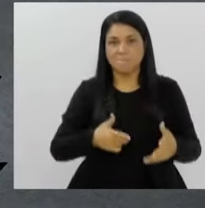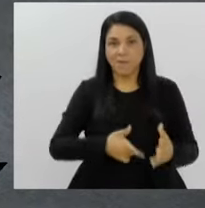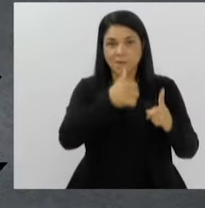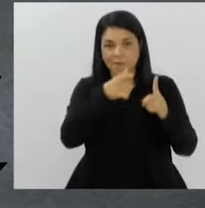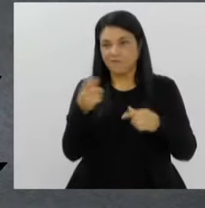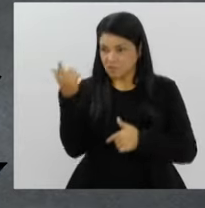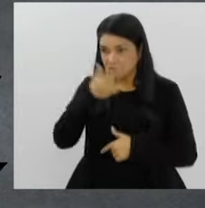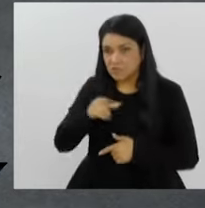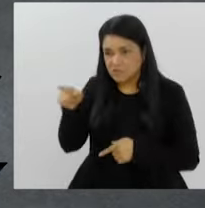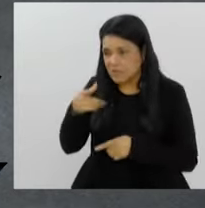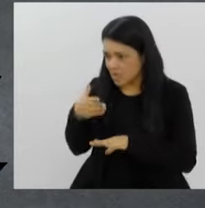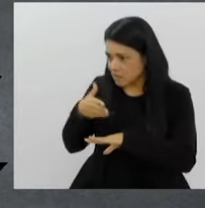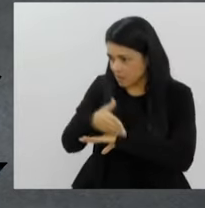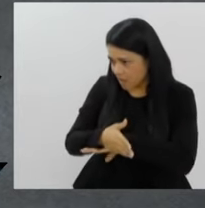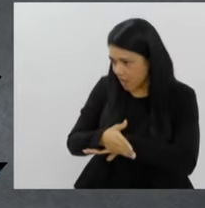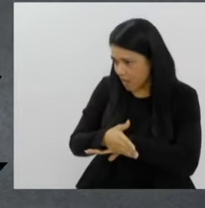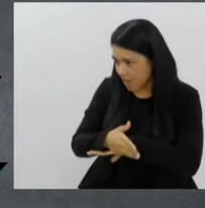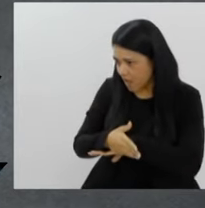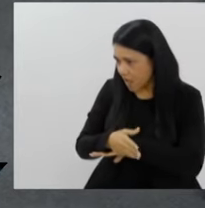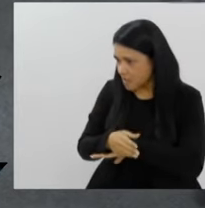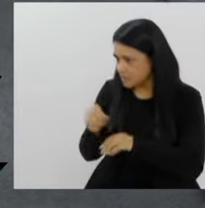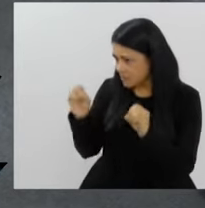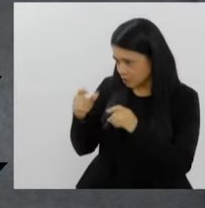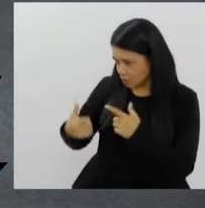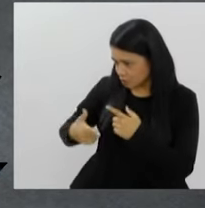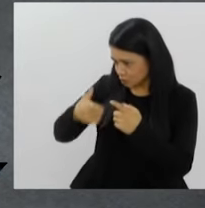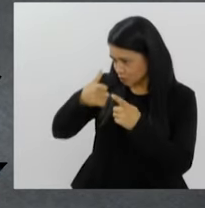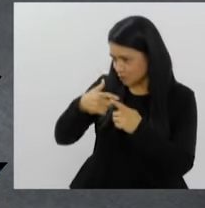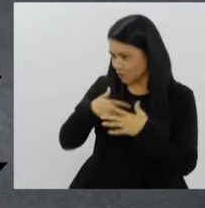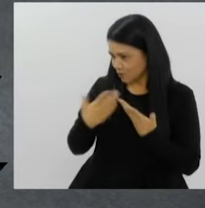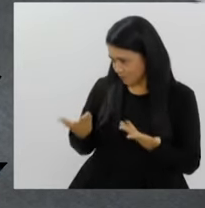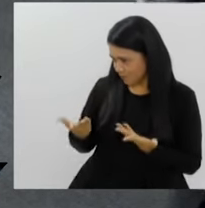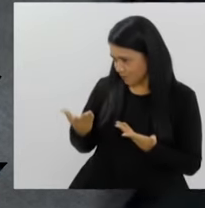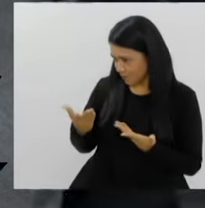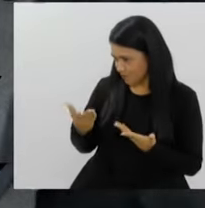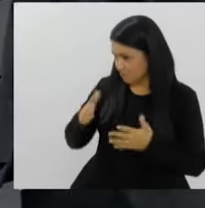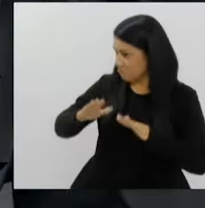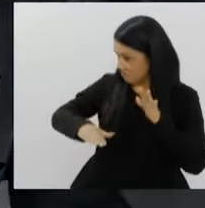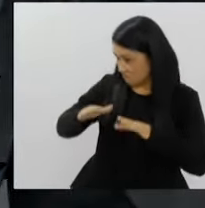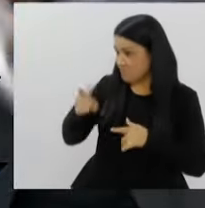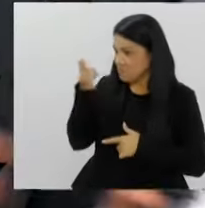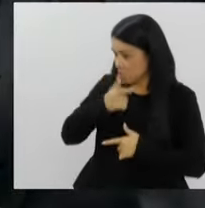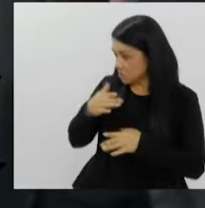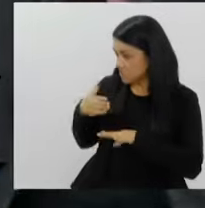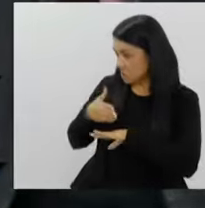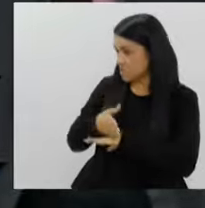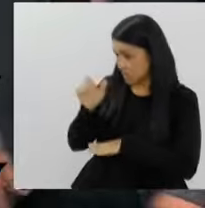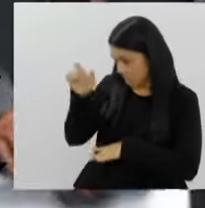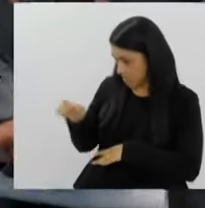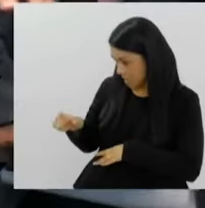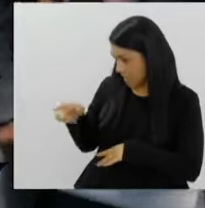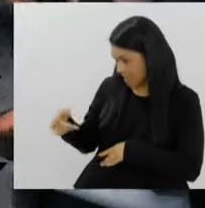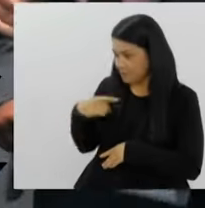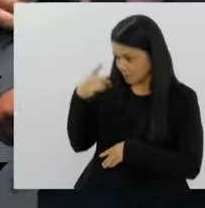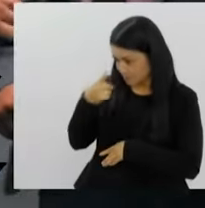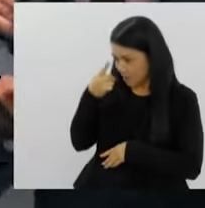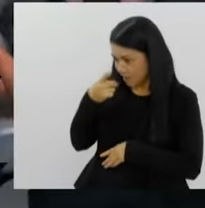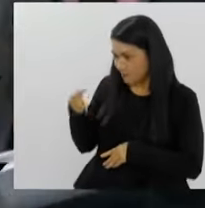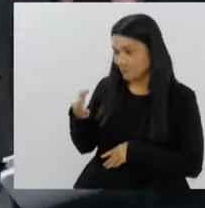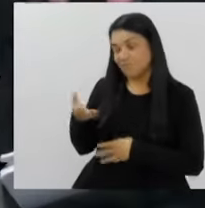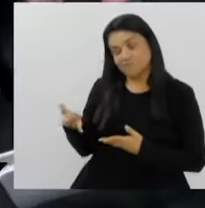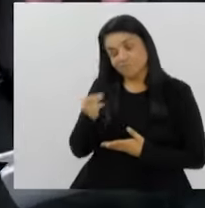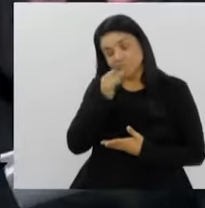conseguisse entrar na favela sem tomar um tiro, ser recebido a flores. Talvez você fosse esse cara, mas infelizmente ou